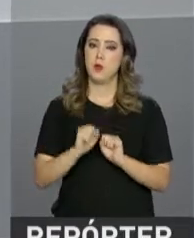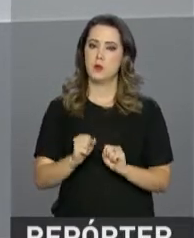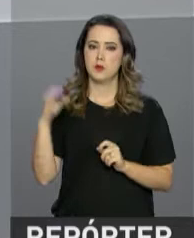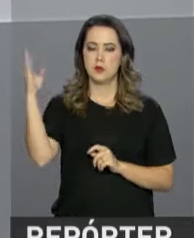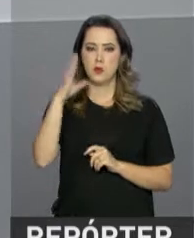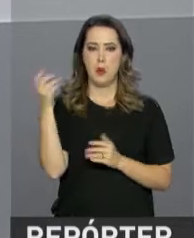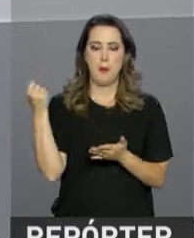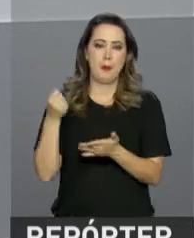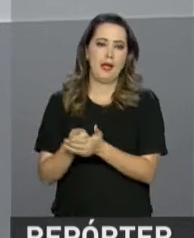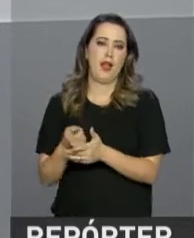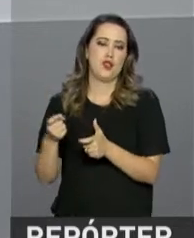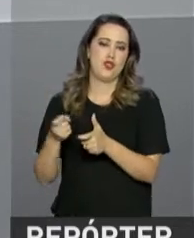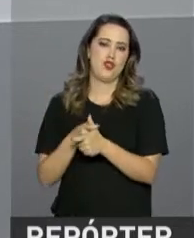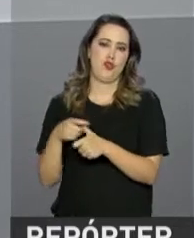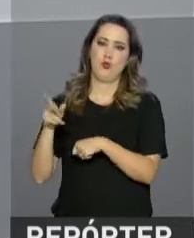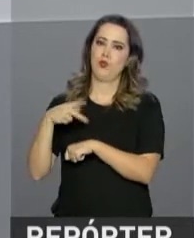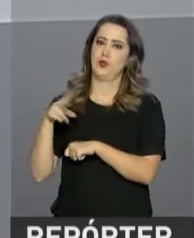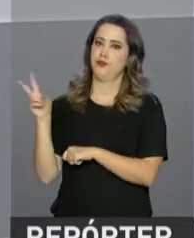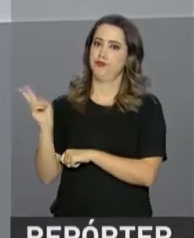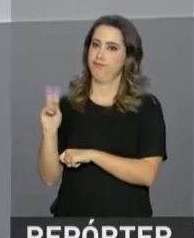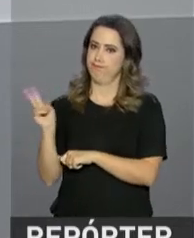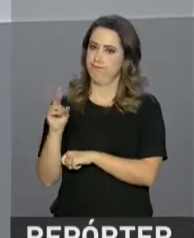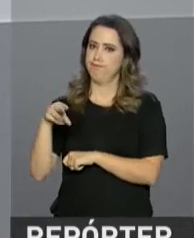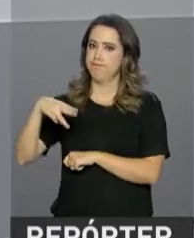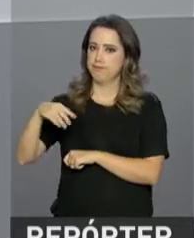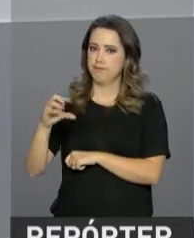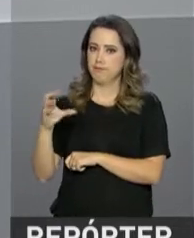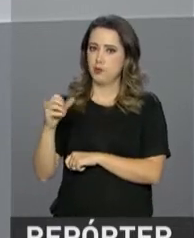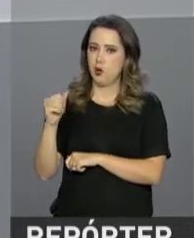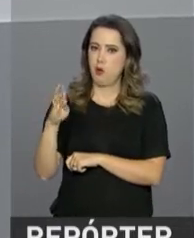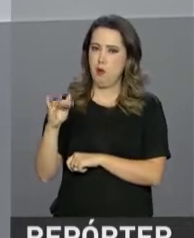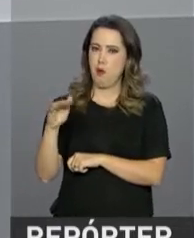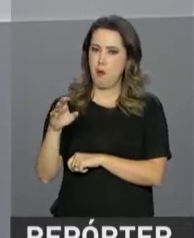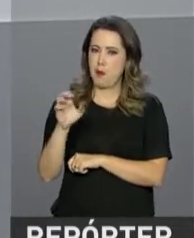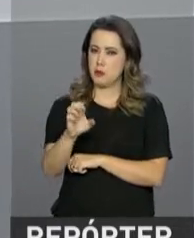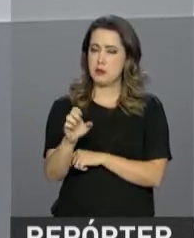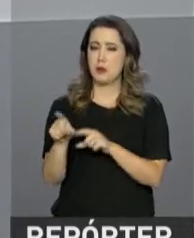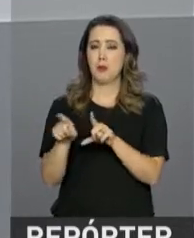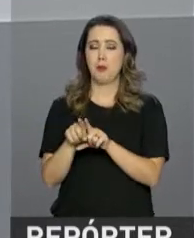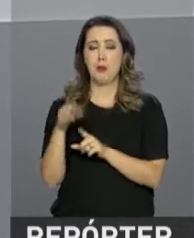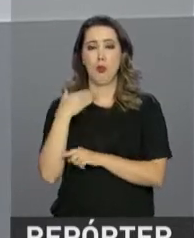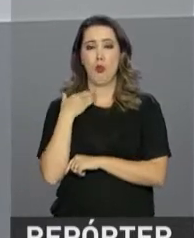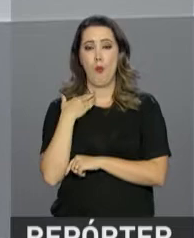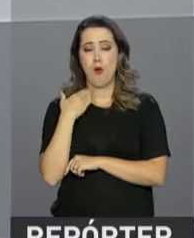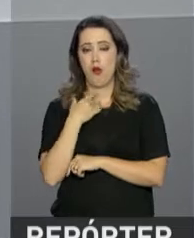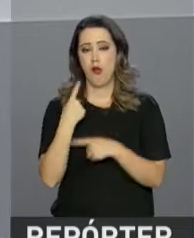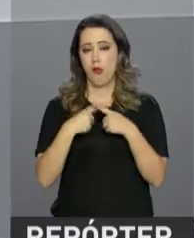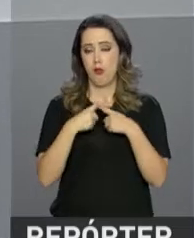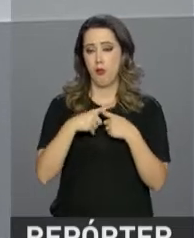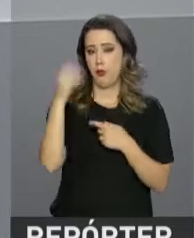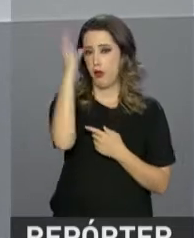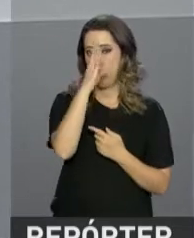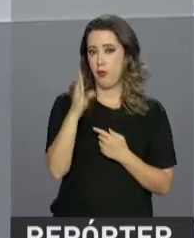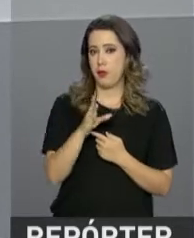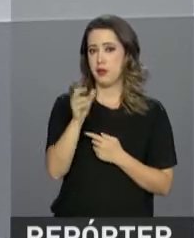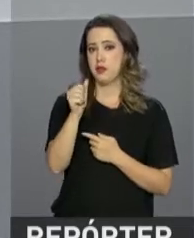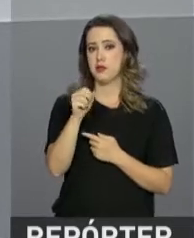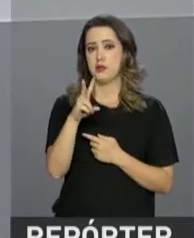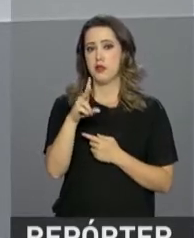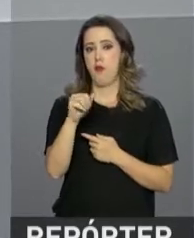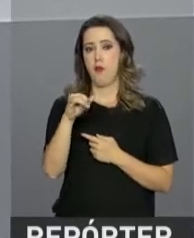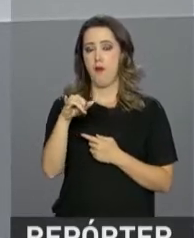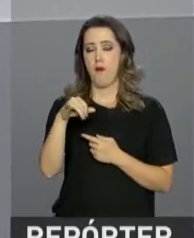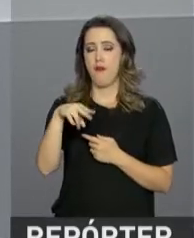brasil pagar dívidas da venezuela e de moçambique com um banco estrangeiro e também com o banco nacional de desenvolvimento econômico e social